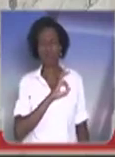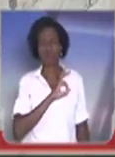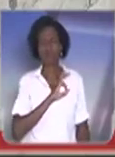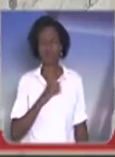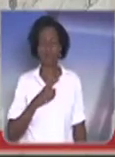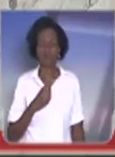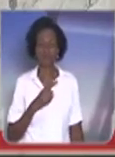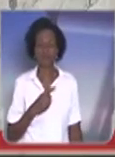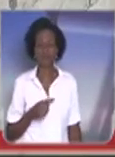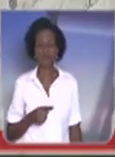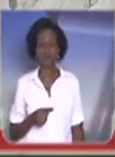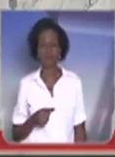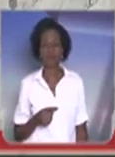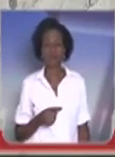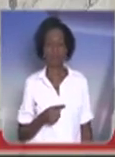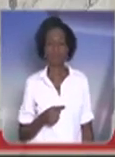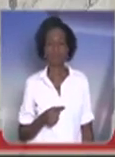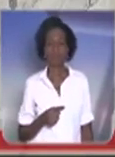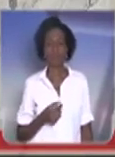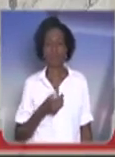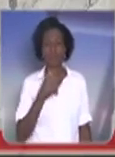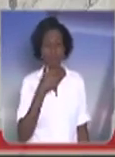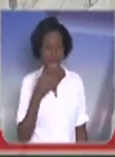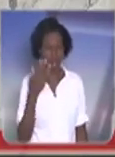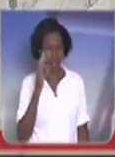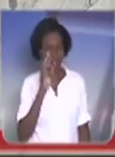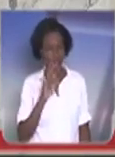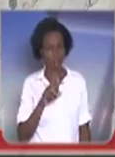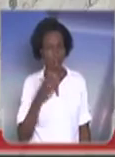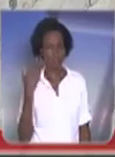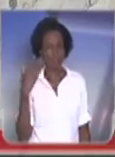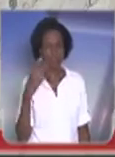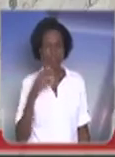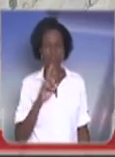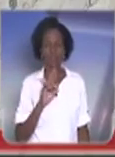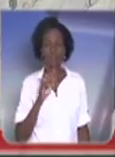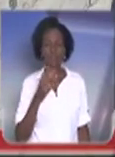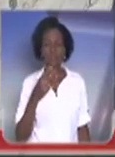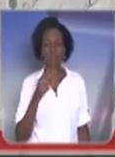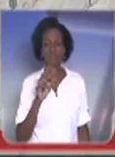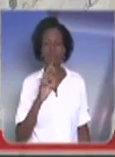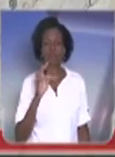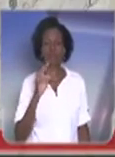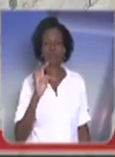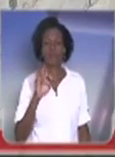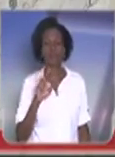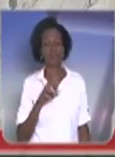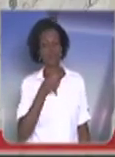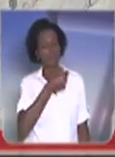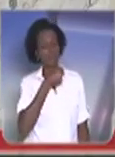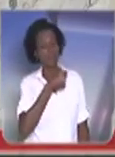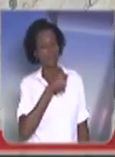Eu via outro dia um repórter, deputado Dr. Ulisses, falando sobre jogador de futebol.